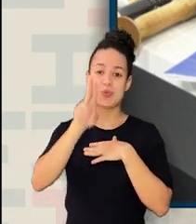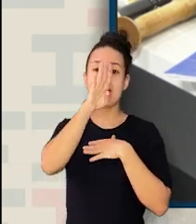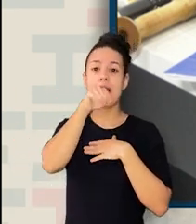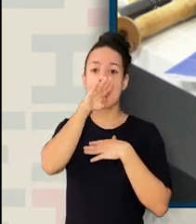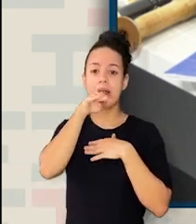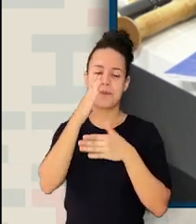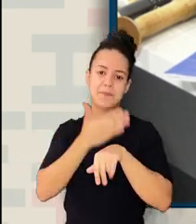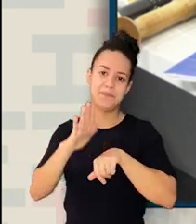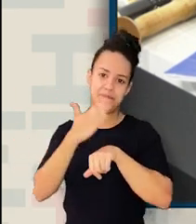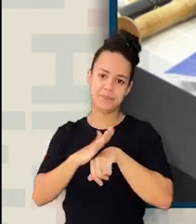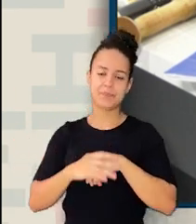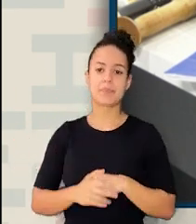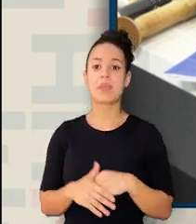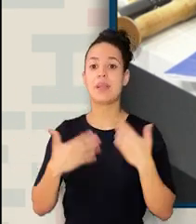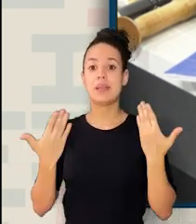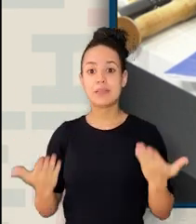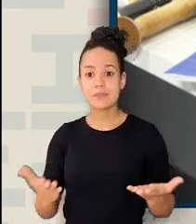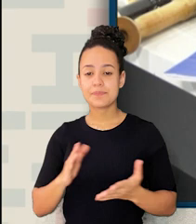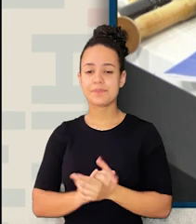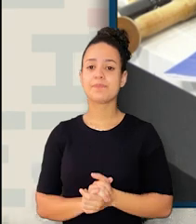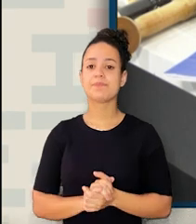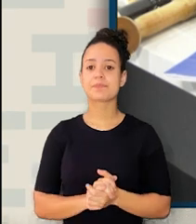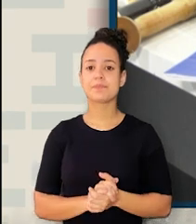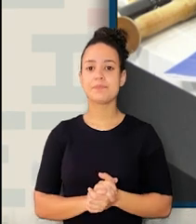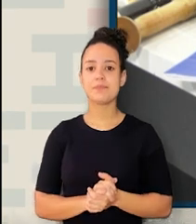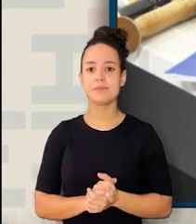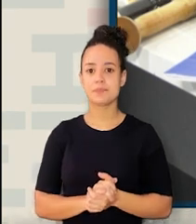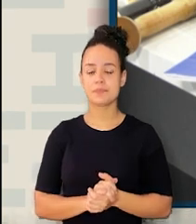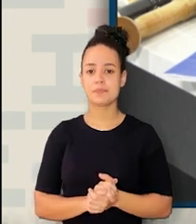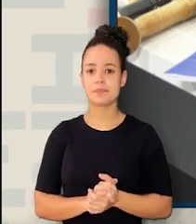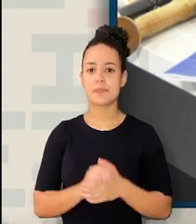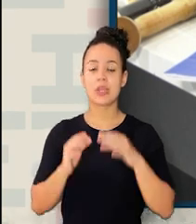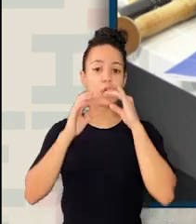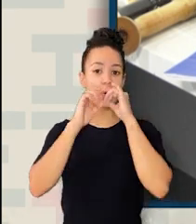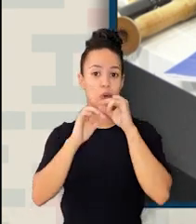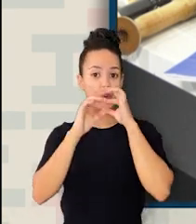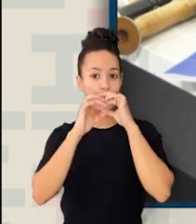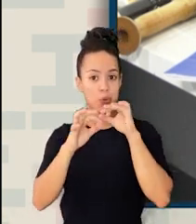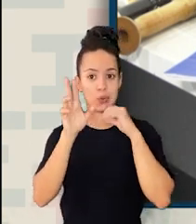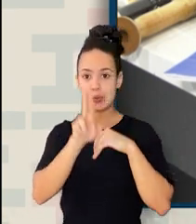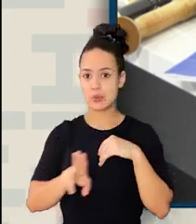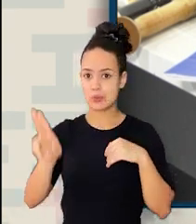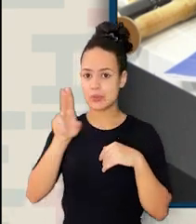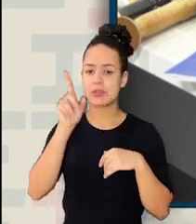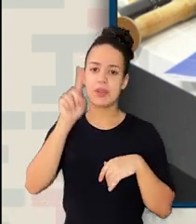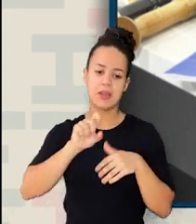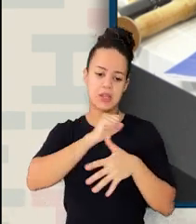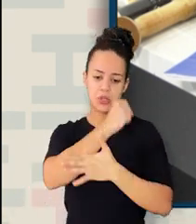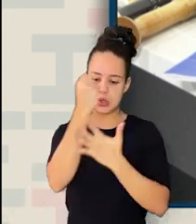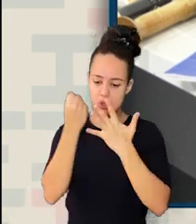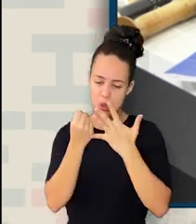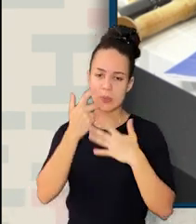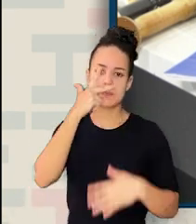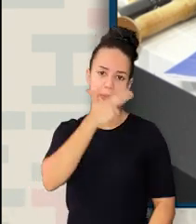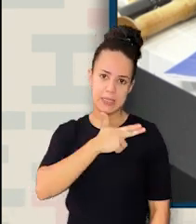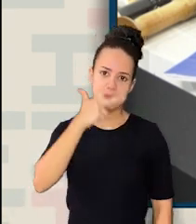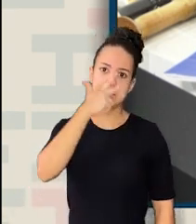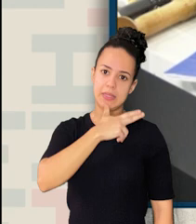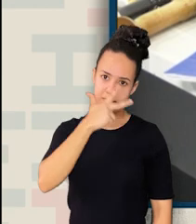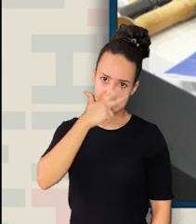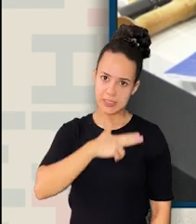você, né? E aí, finalmente, tocar com a flauta, né? Notas repetidas, em primeiro lugar,